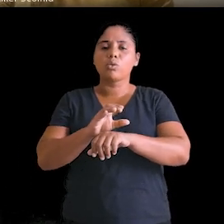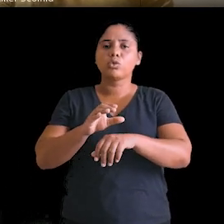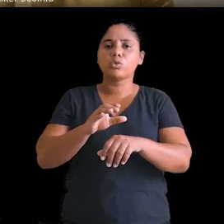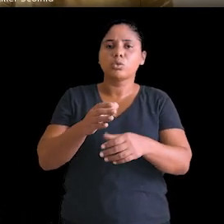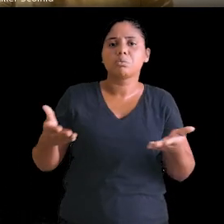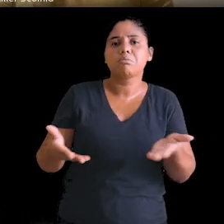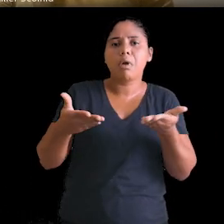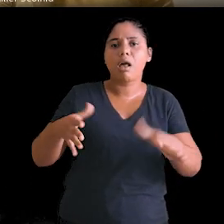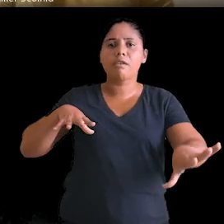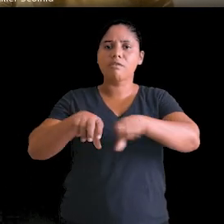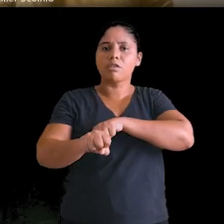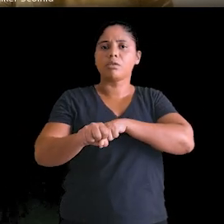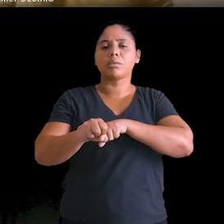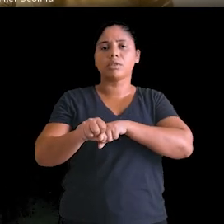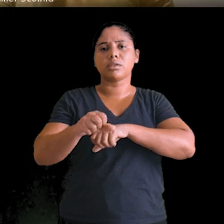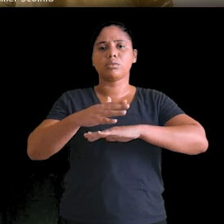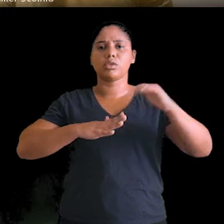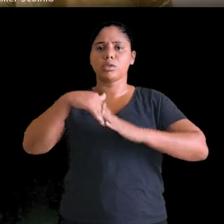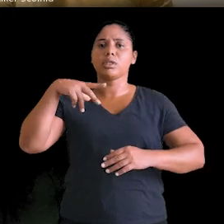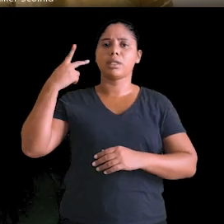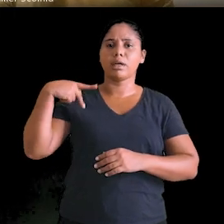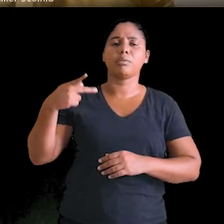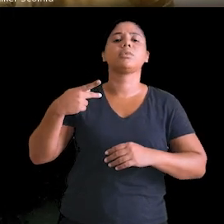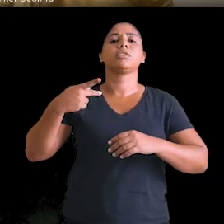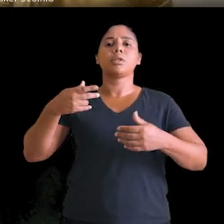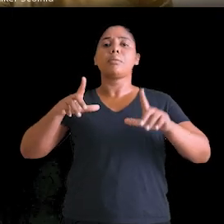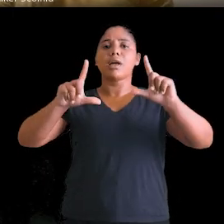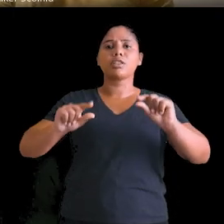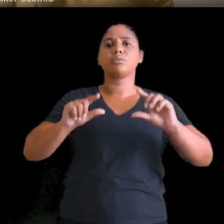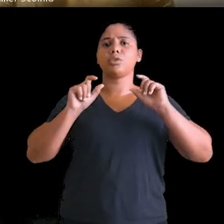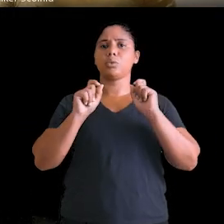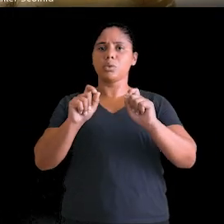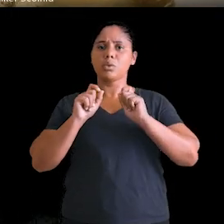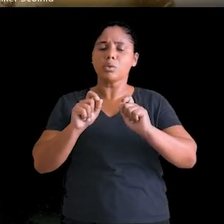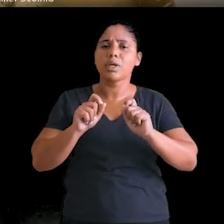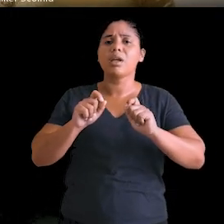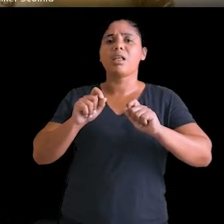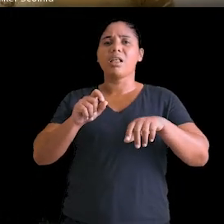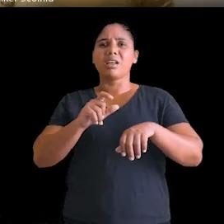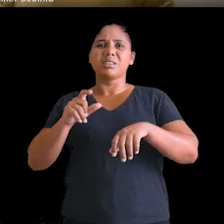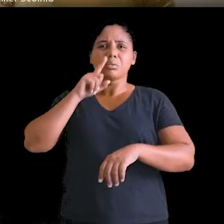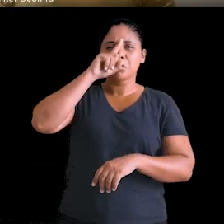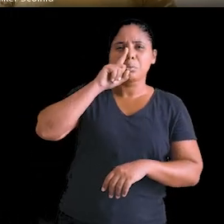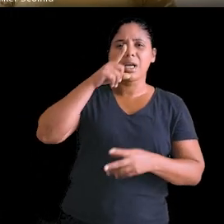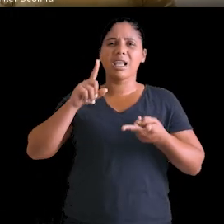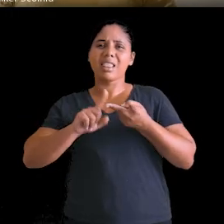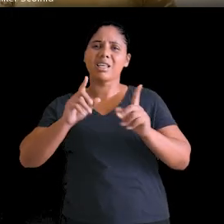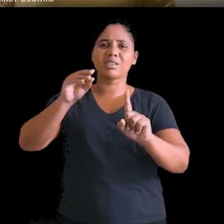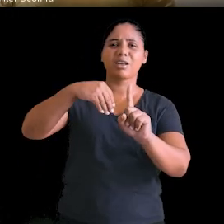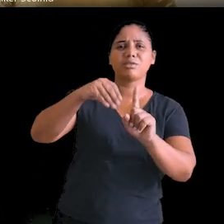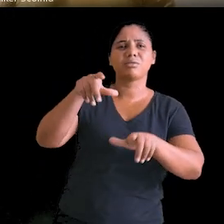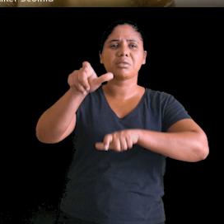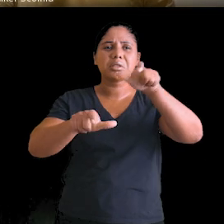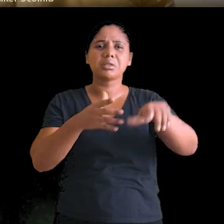garantam o atendimento de qualidade e a redução de risco e também a vulnerabilidade desses homens trans. Trago também,